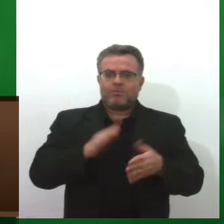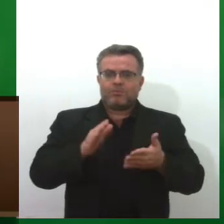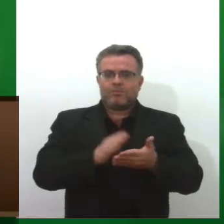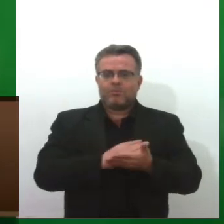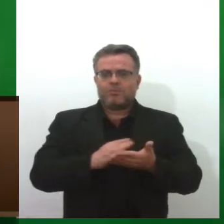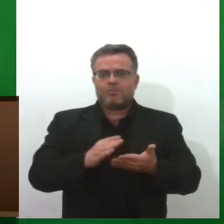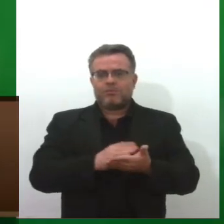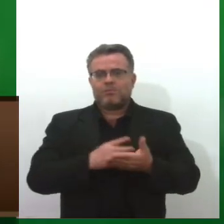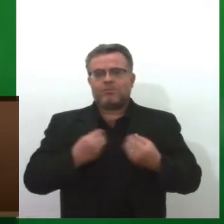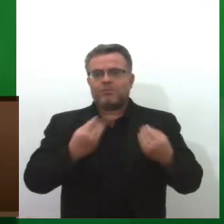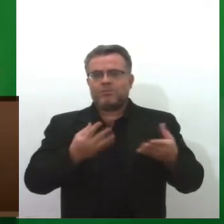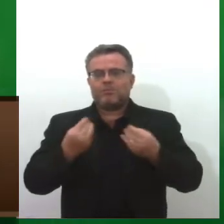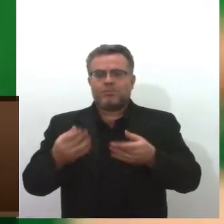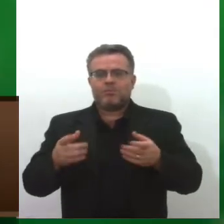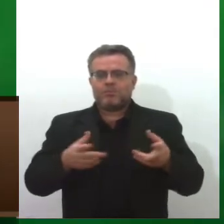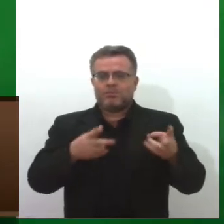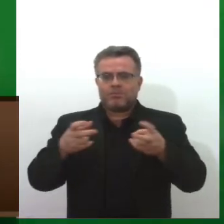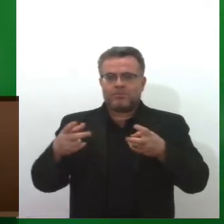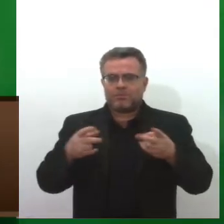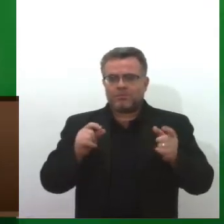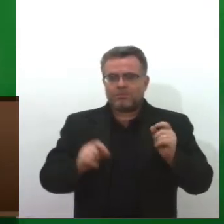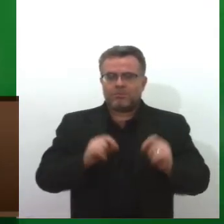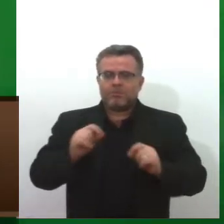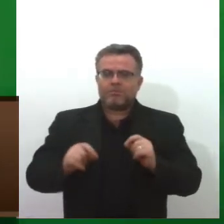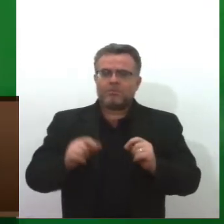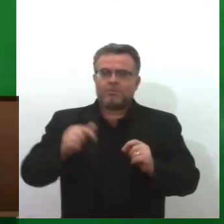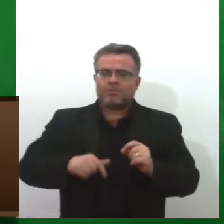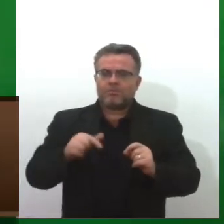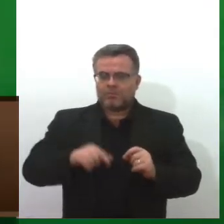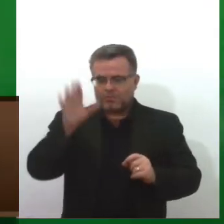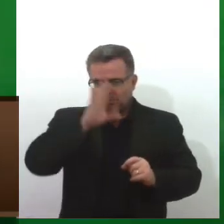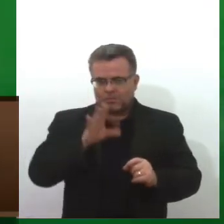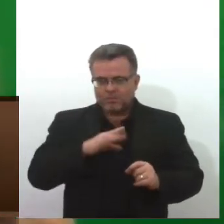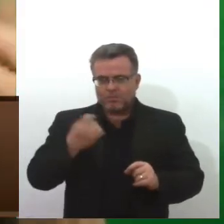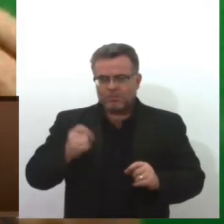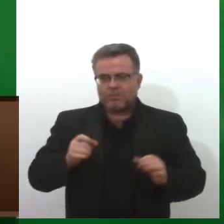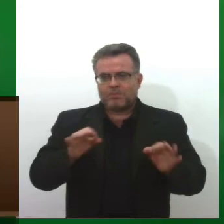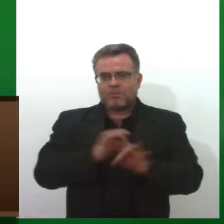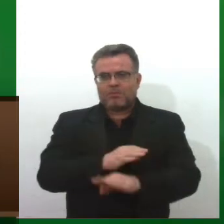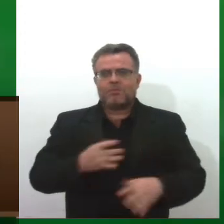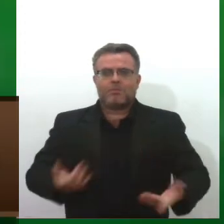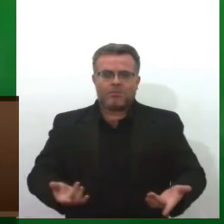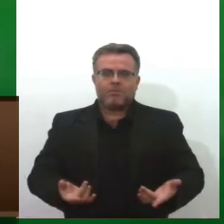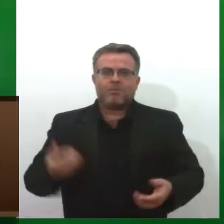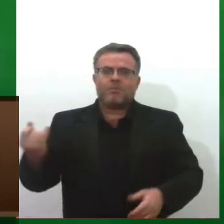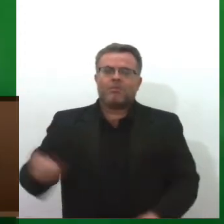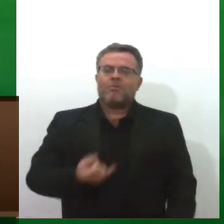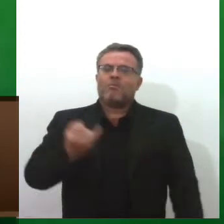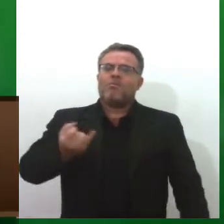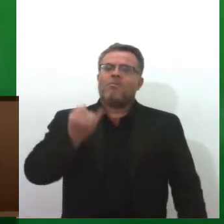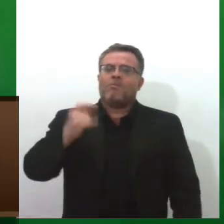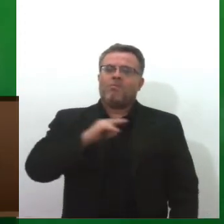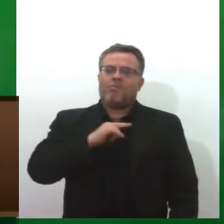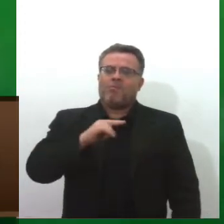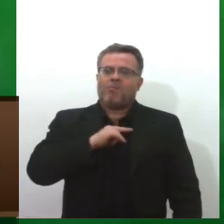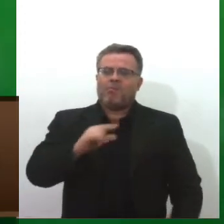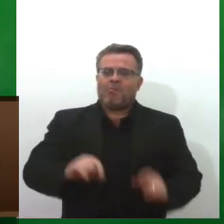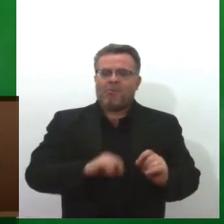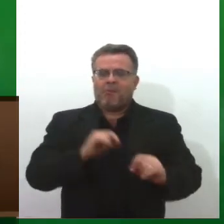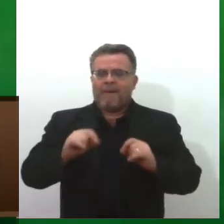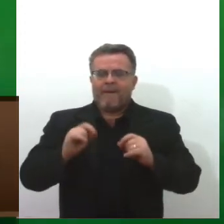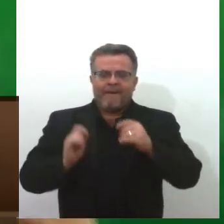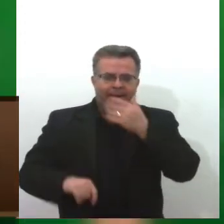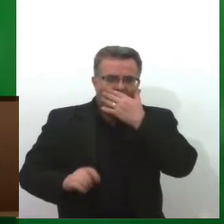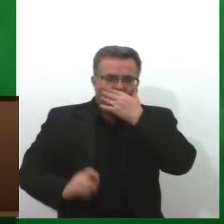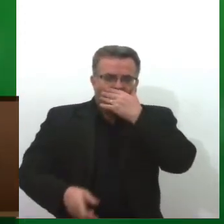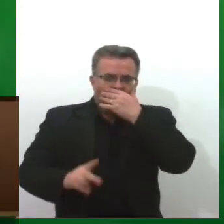expositores e eu percebo que para o agro, aqui para o Brasil e Sergipe, ele tem uma importância muito grande. Desde que ele